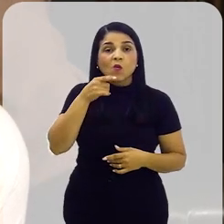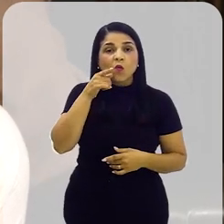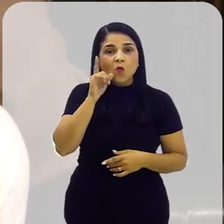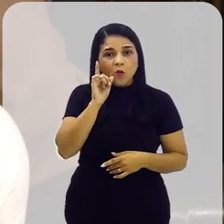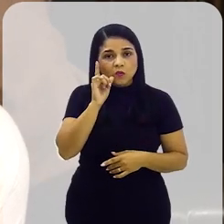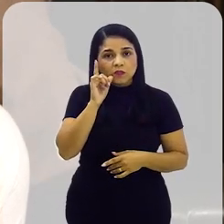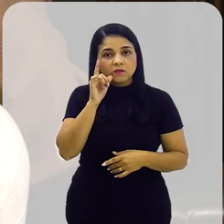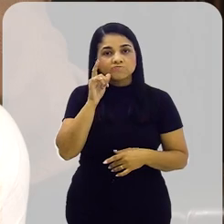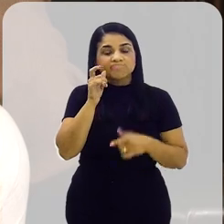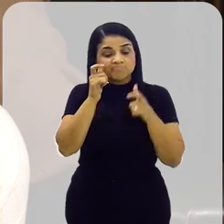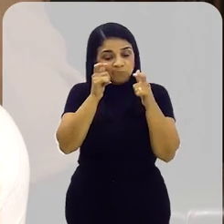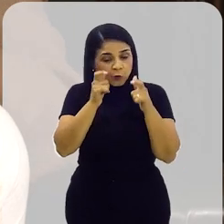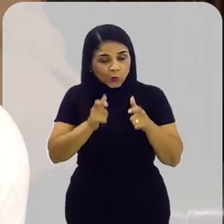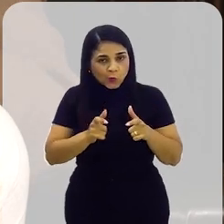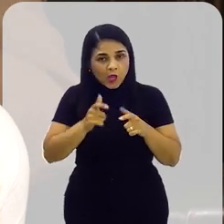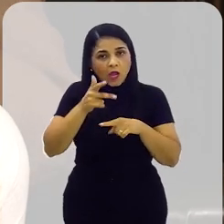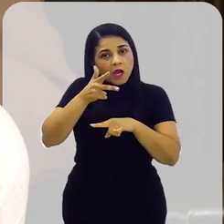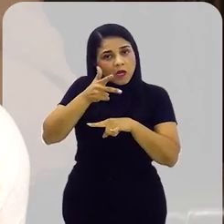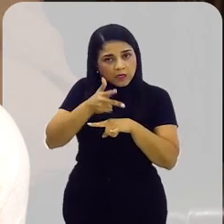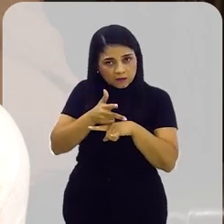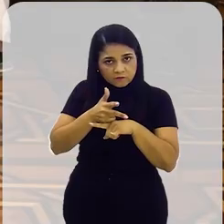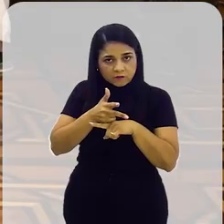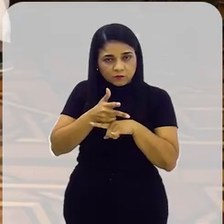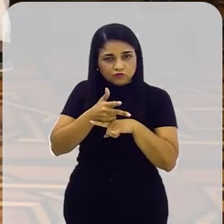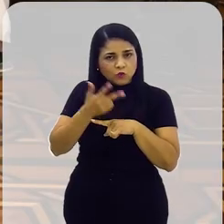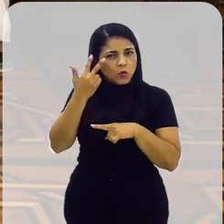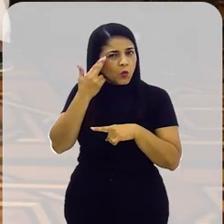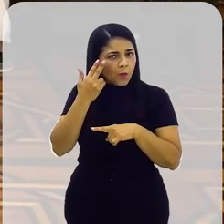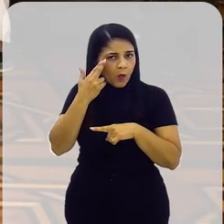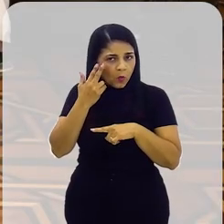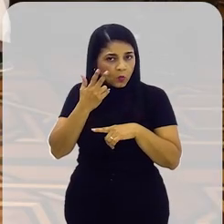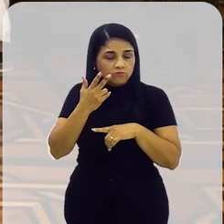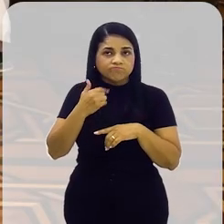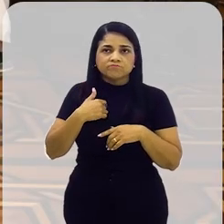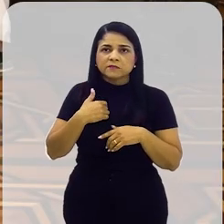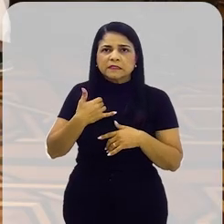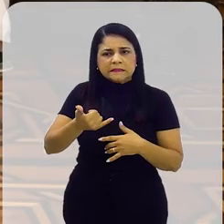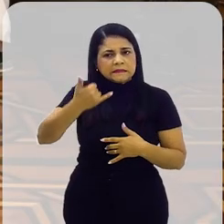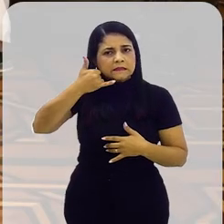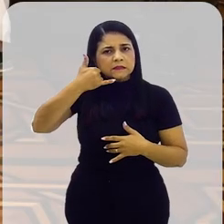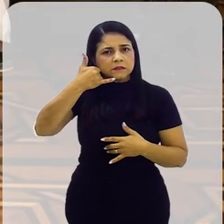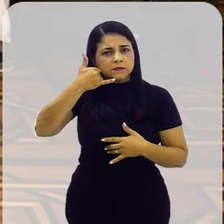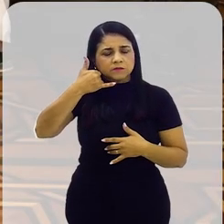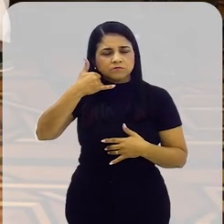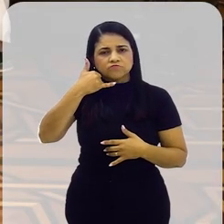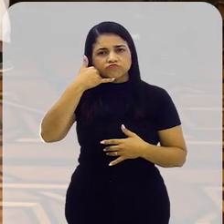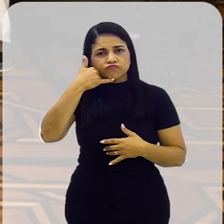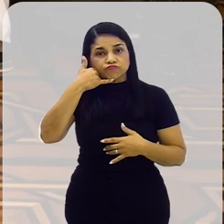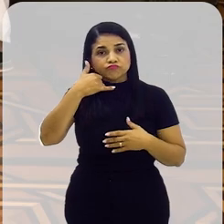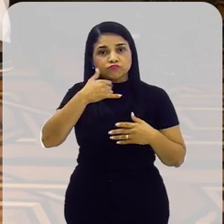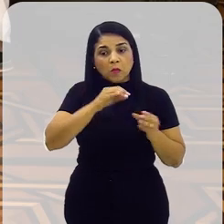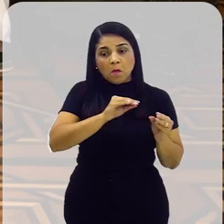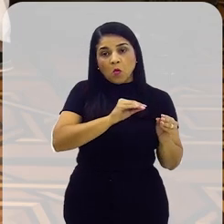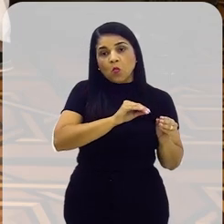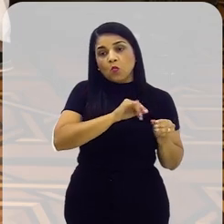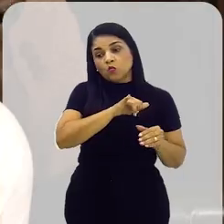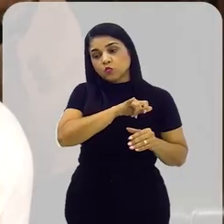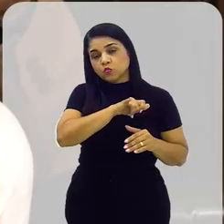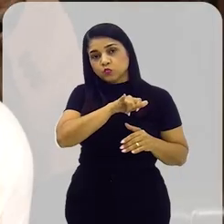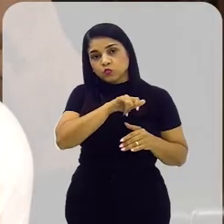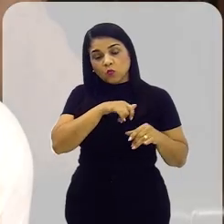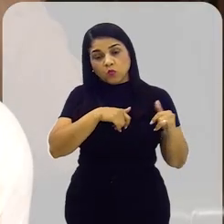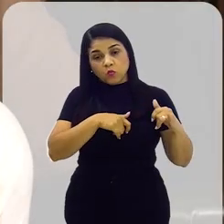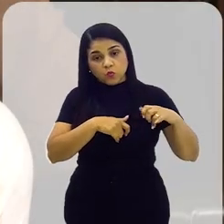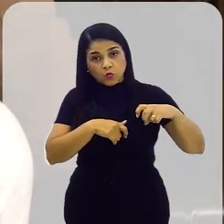nós estávamos em um determinado lugar gravando e soou um telefone e a gente foi para Angra dos